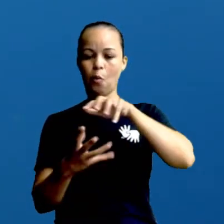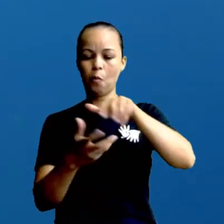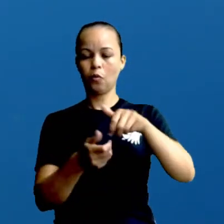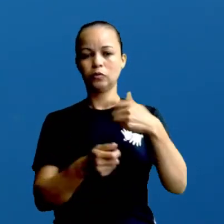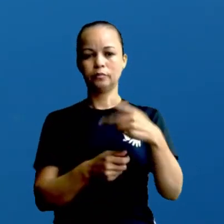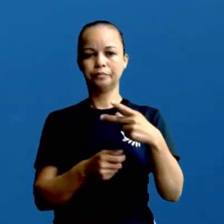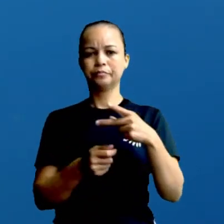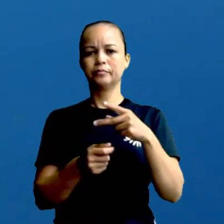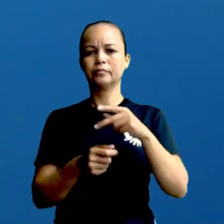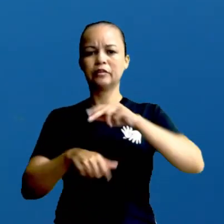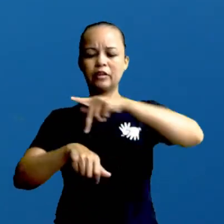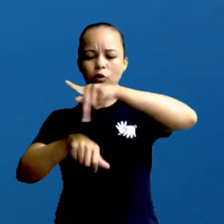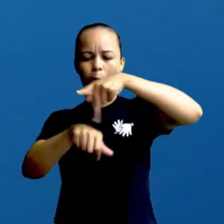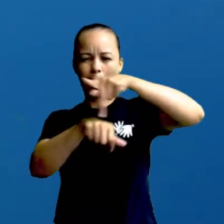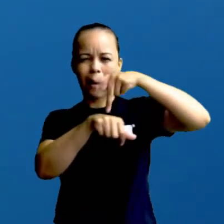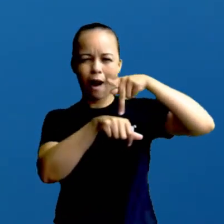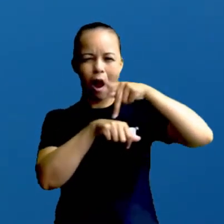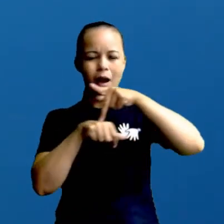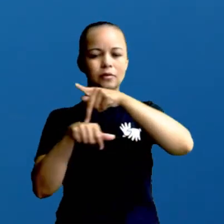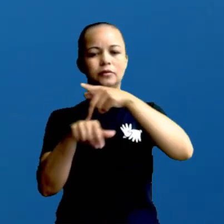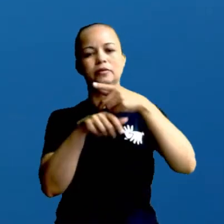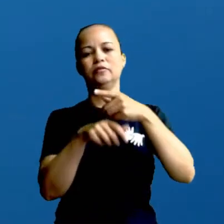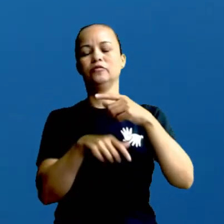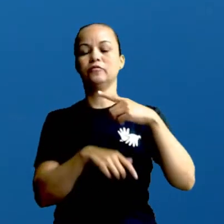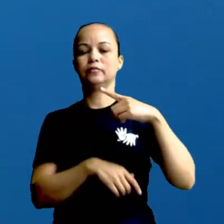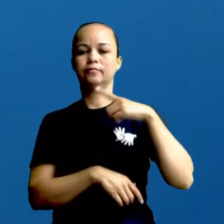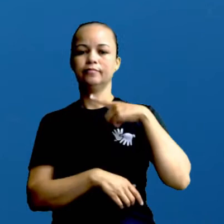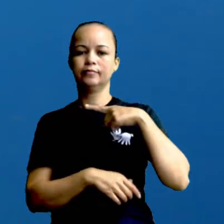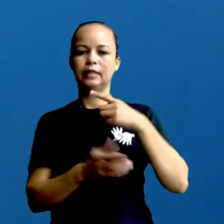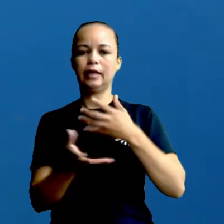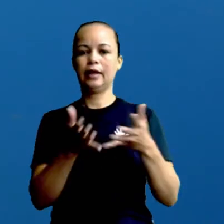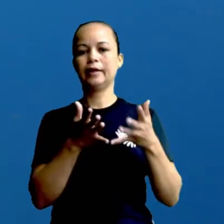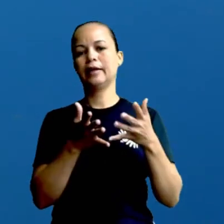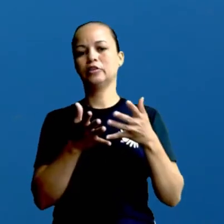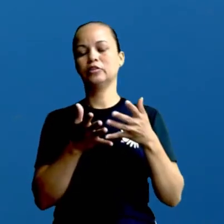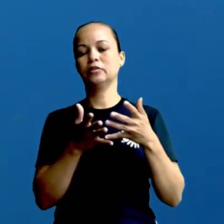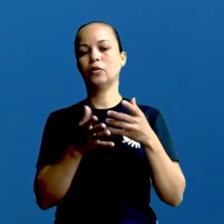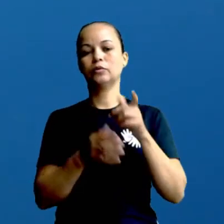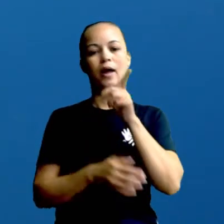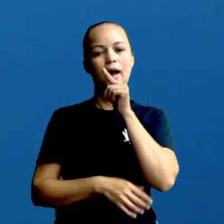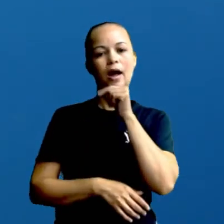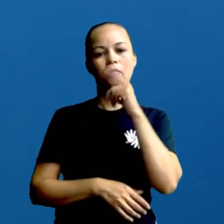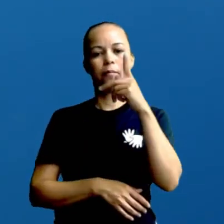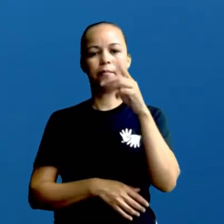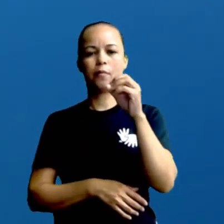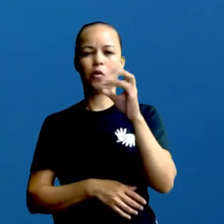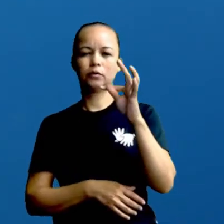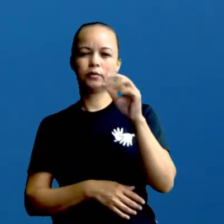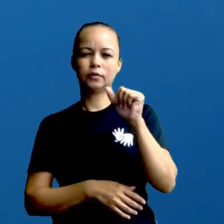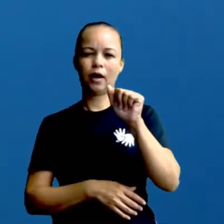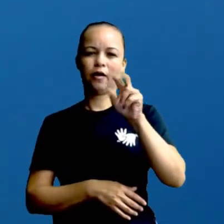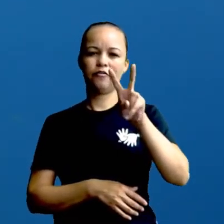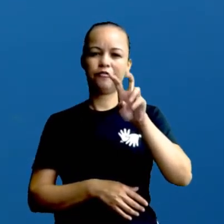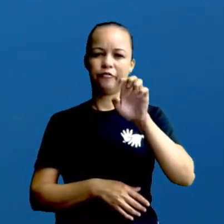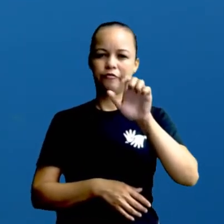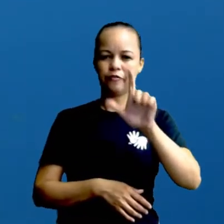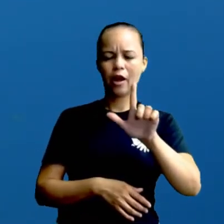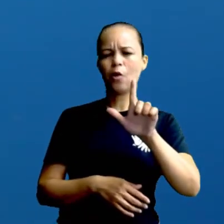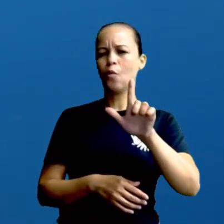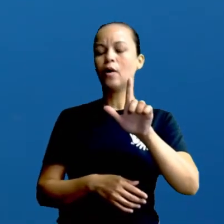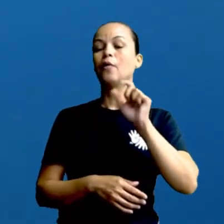planeta Terra, ele vai ter, né, a questão da água potável. O que seria essa água potável? Essa água que é